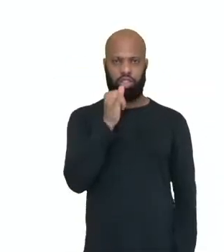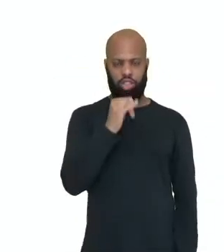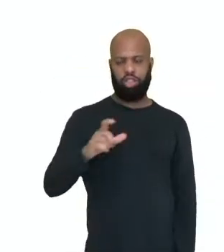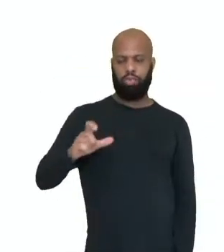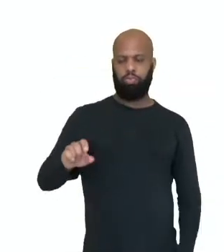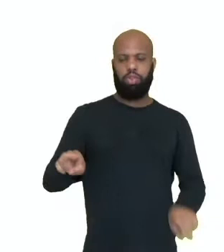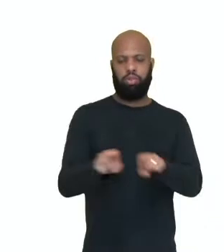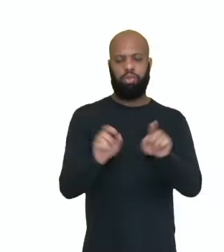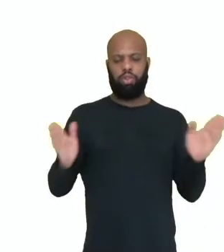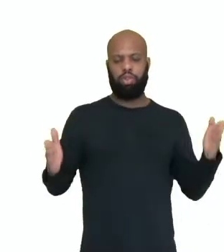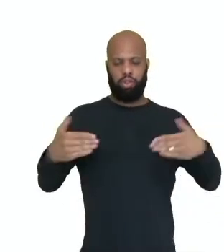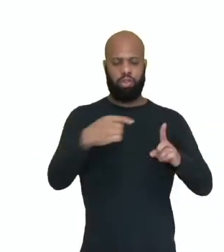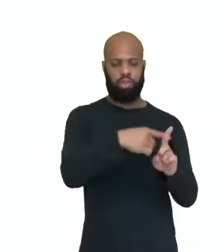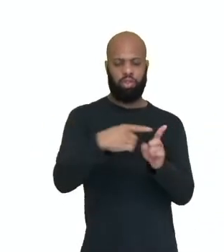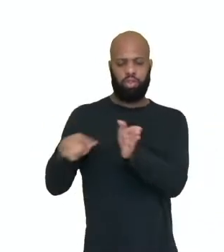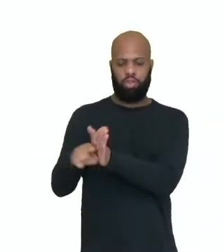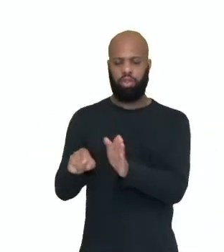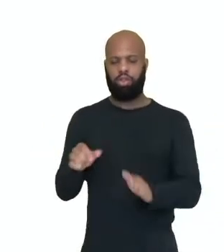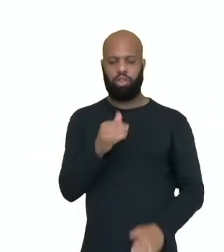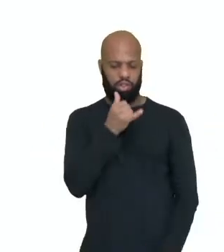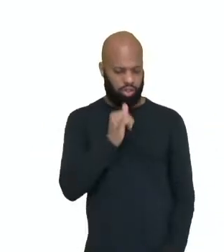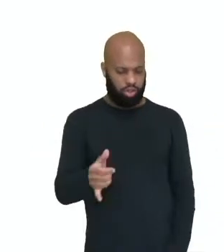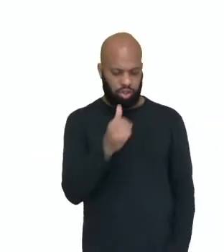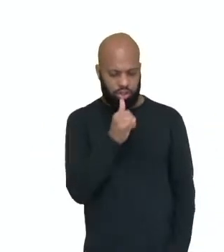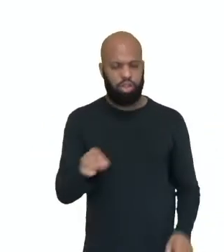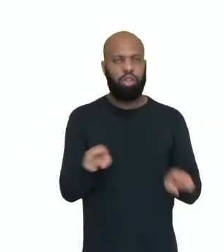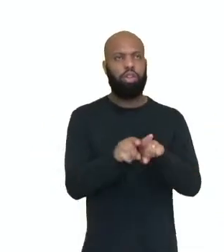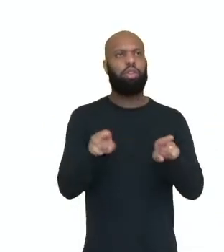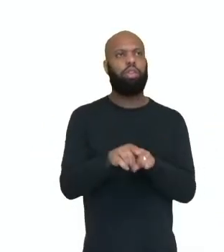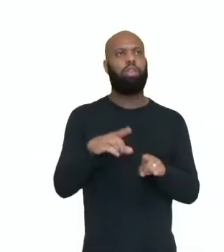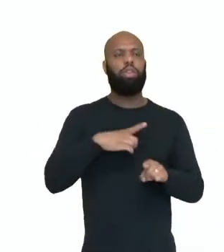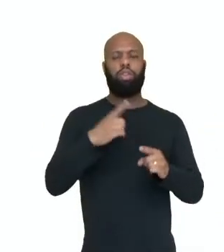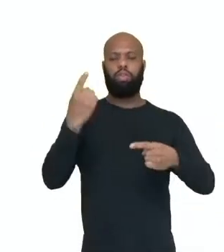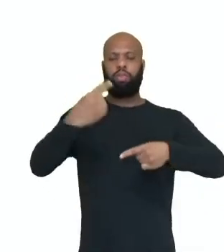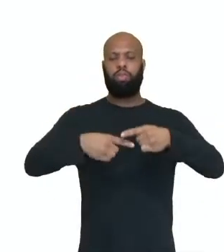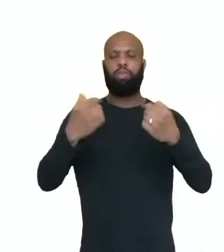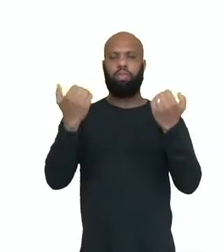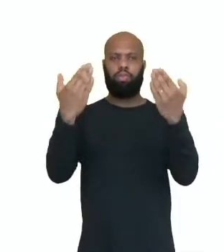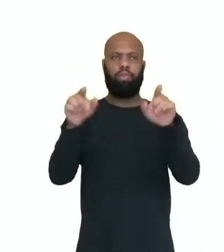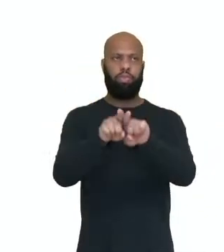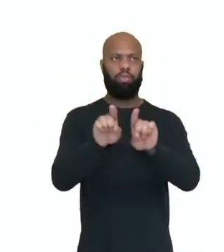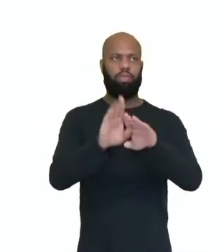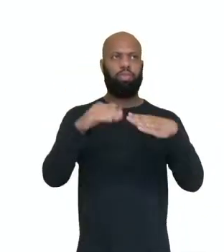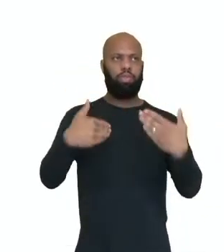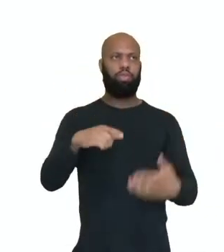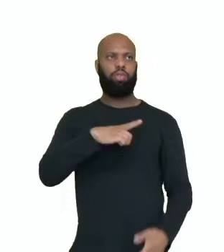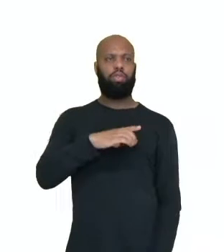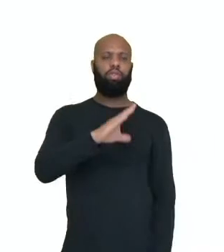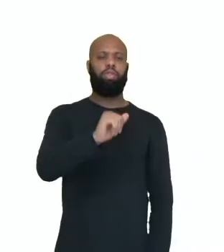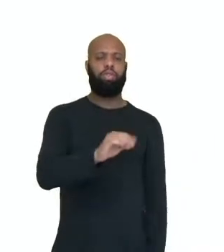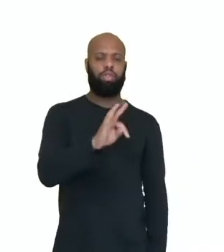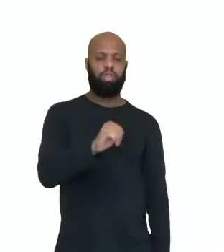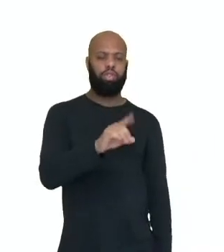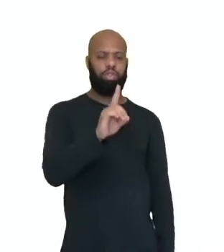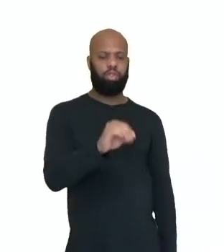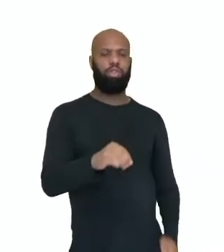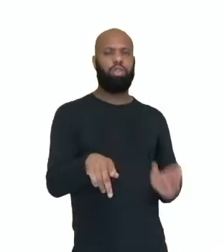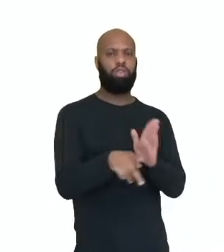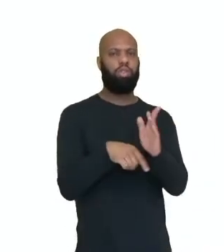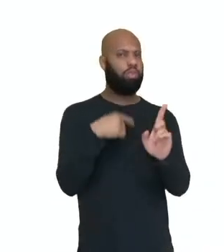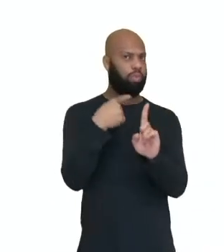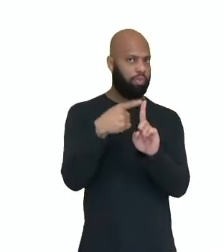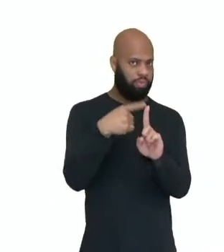bateria, então, gerador aqui em cima, e aí a gente tem o circuito externo, né? Então, o cátodo polo positivo, lá da pilha